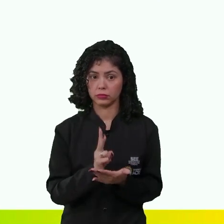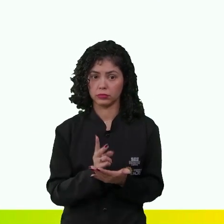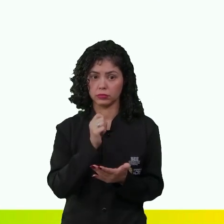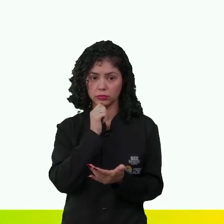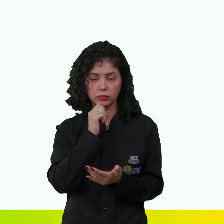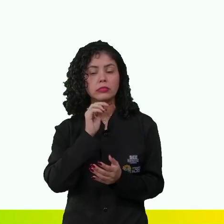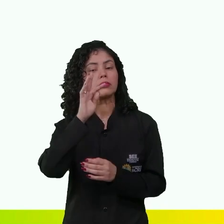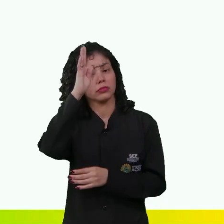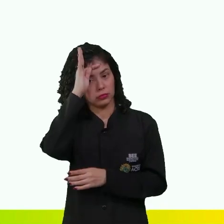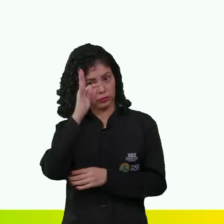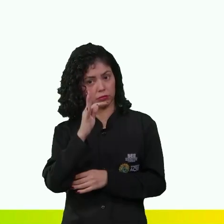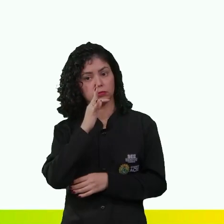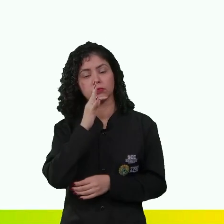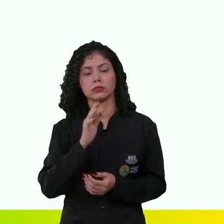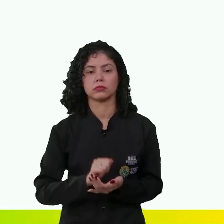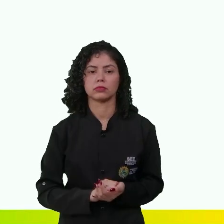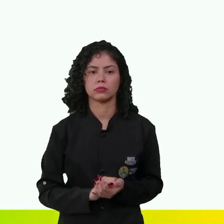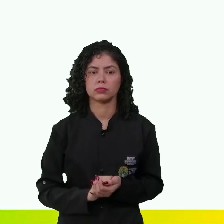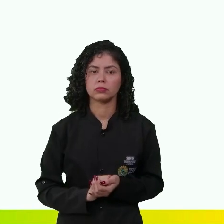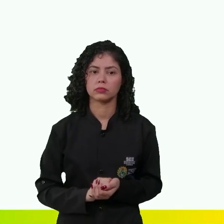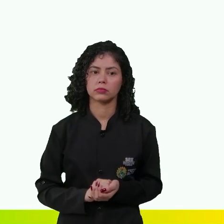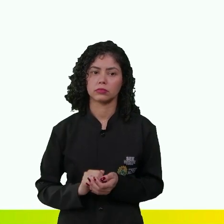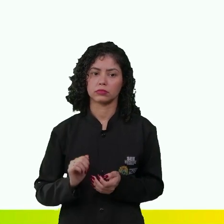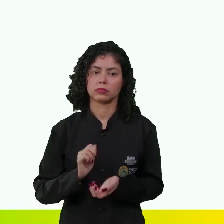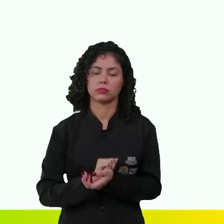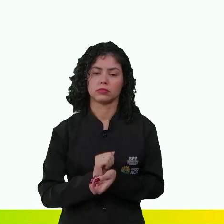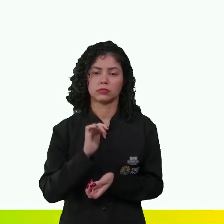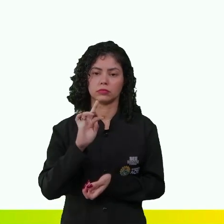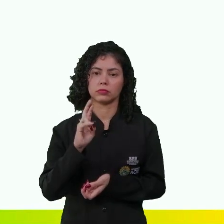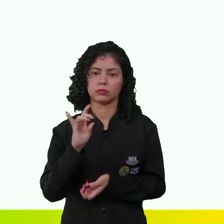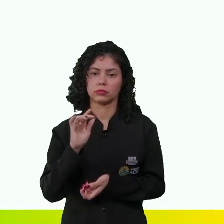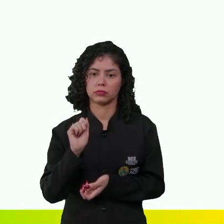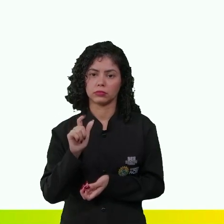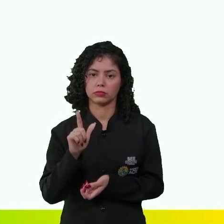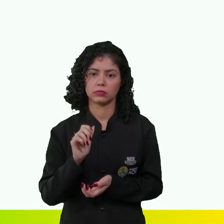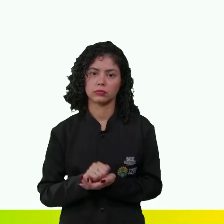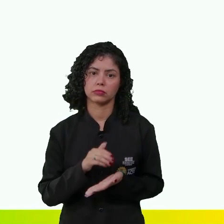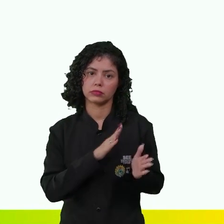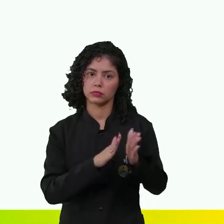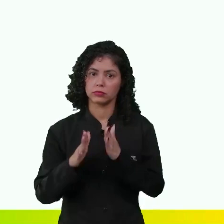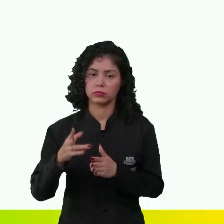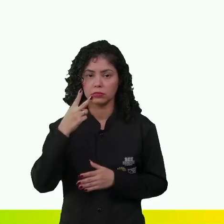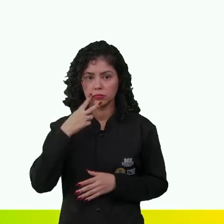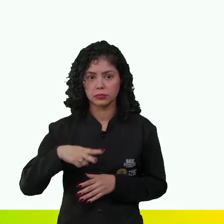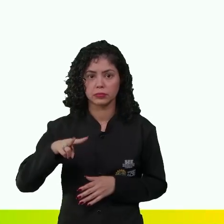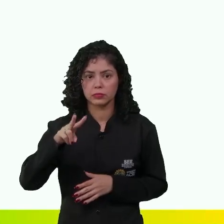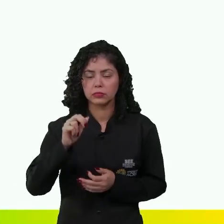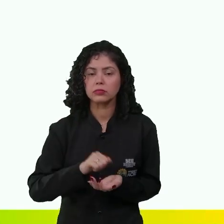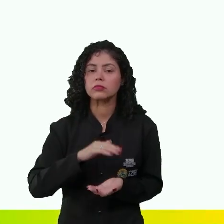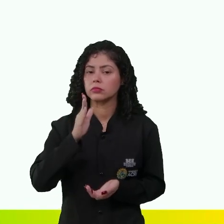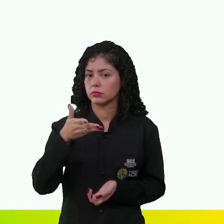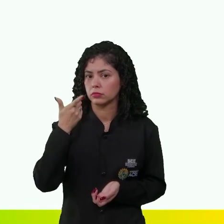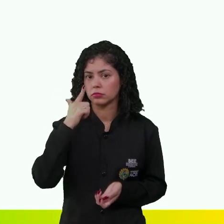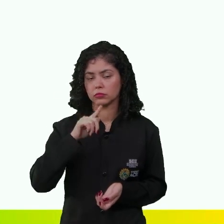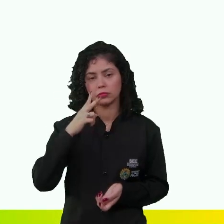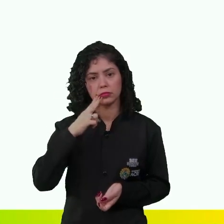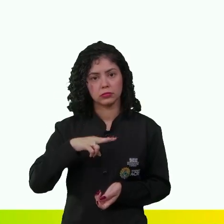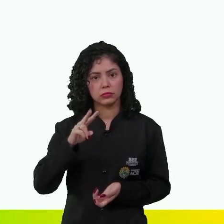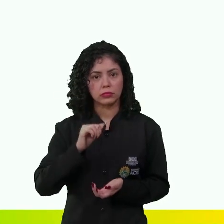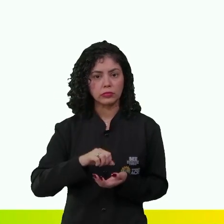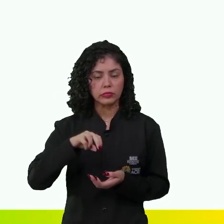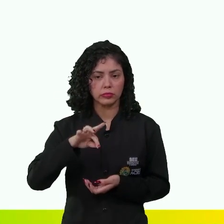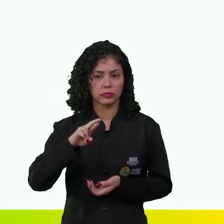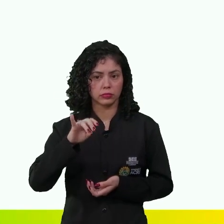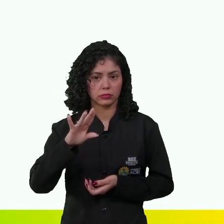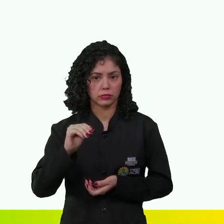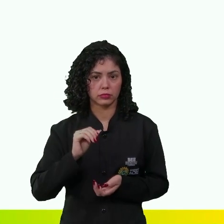um pouco mais espiritual, ritualístico. Então, a partir do momento que a gente vê, a gente já consegue identificar. O maracatu aí,